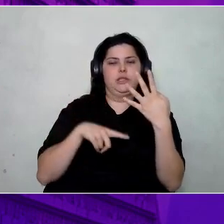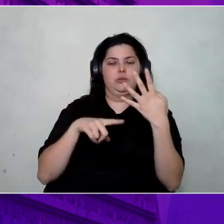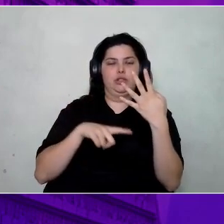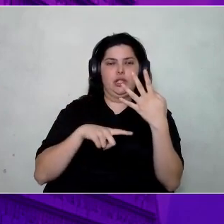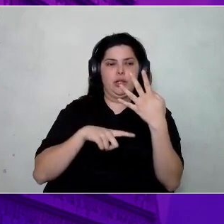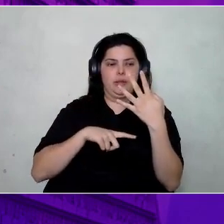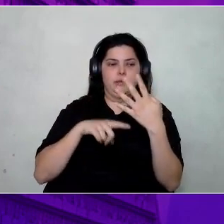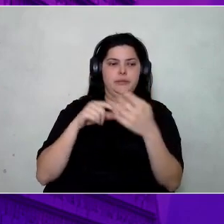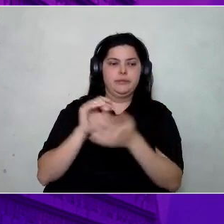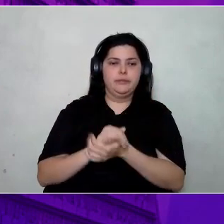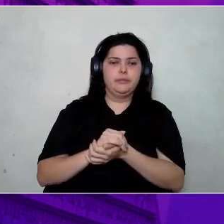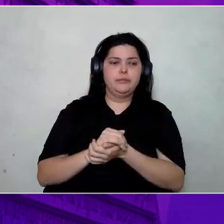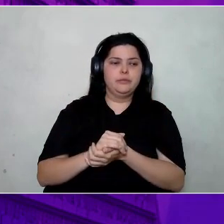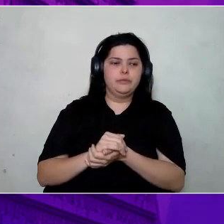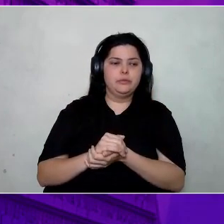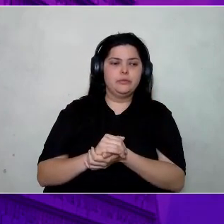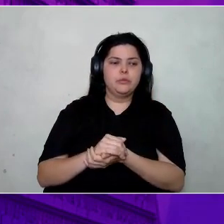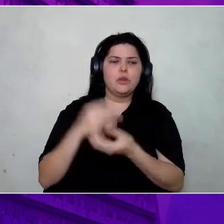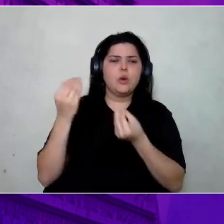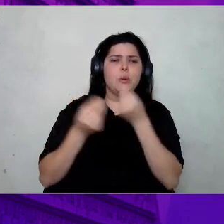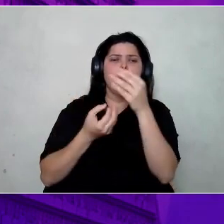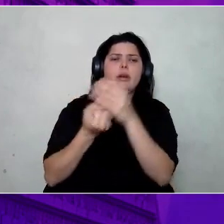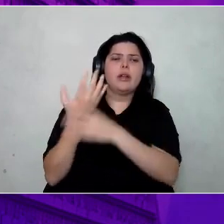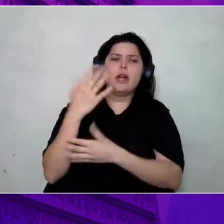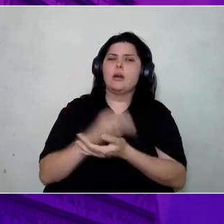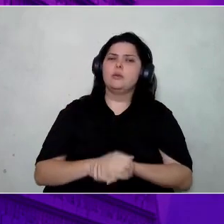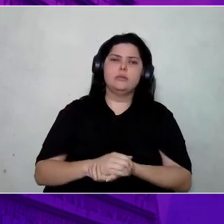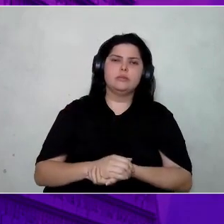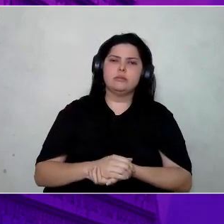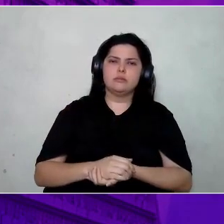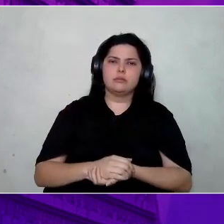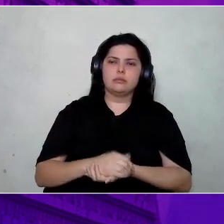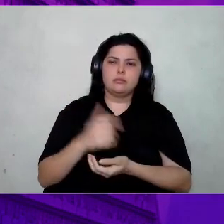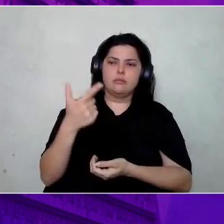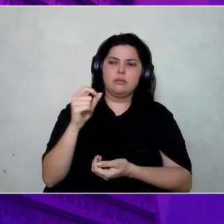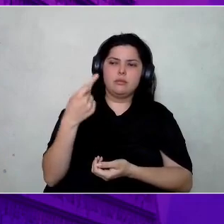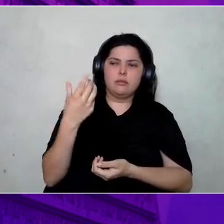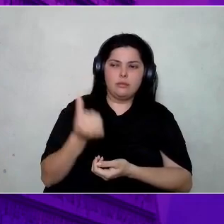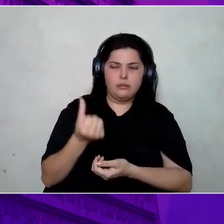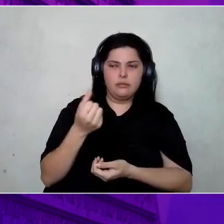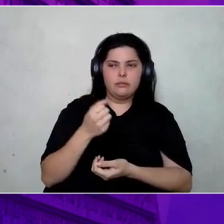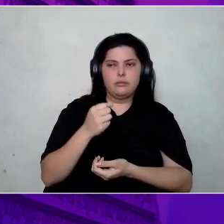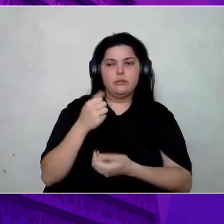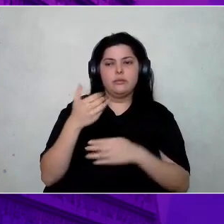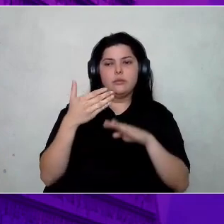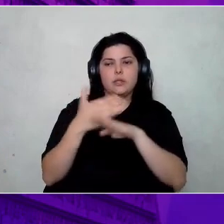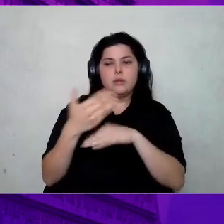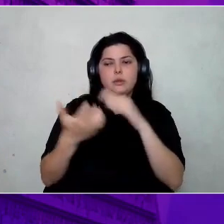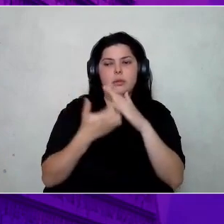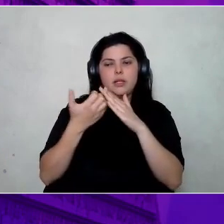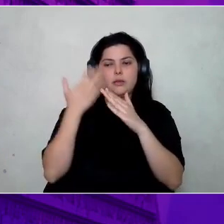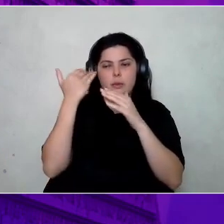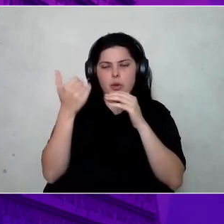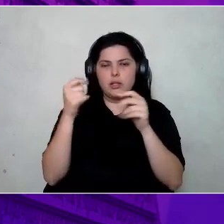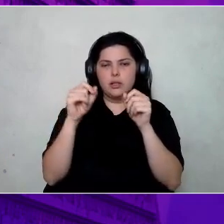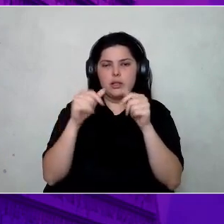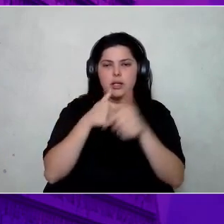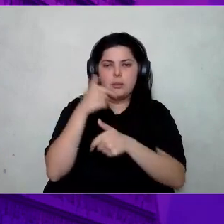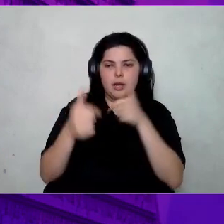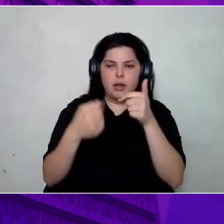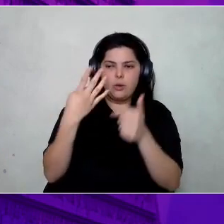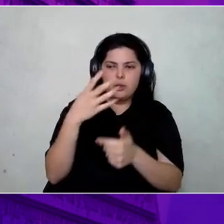onde que elas surgiram, essas perguntas mágicas? Em 2016, né, eu fui entrar numa grande organização, ia fazer um trabalho com 400